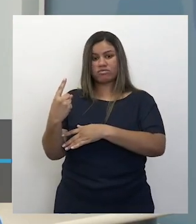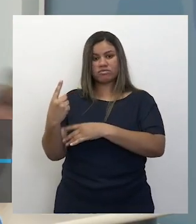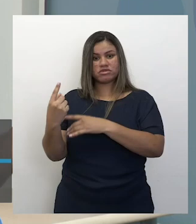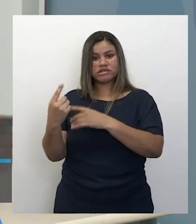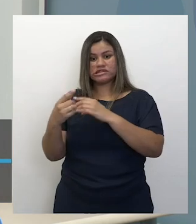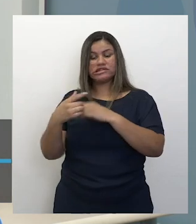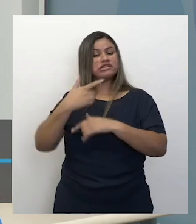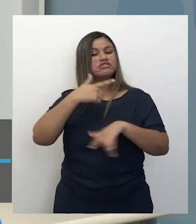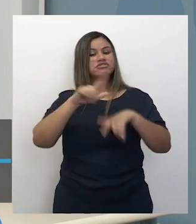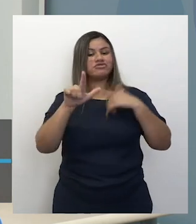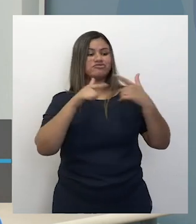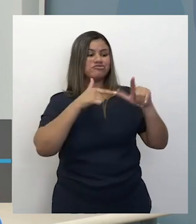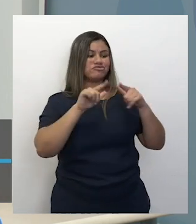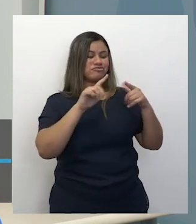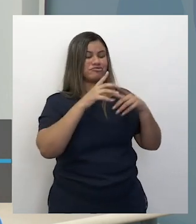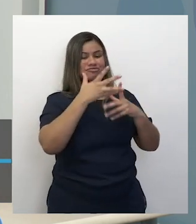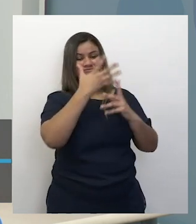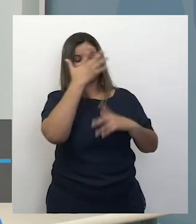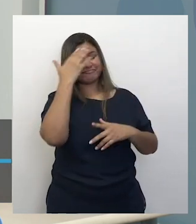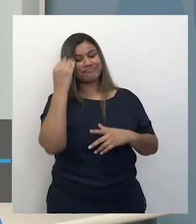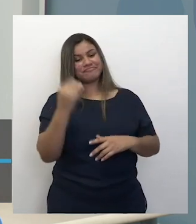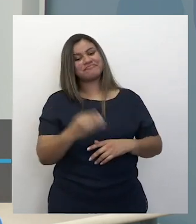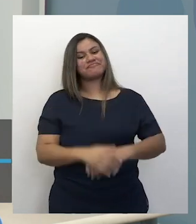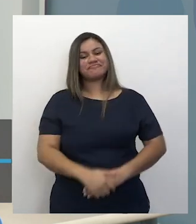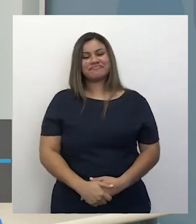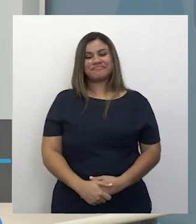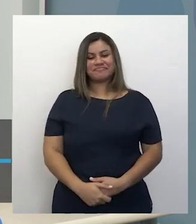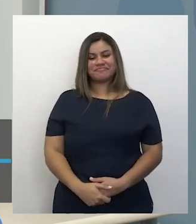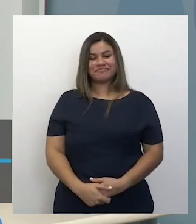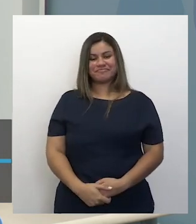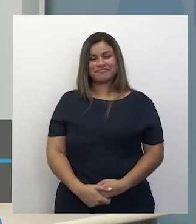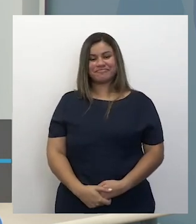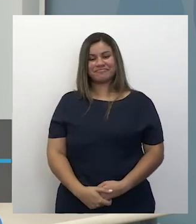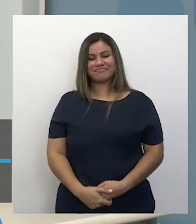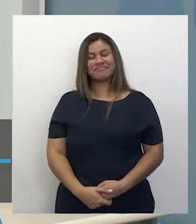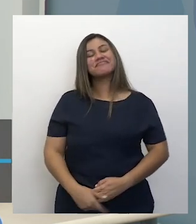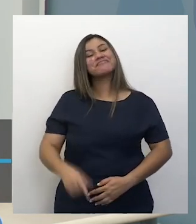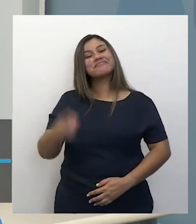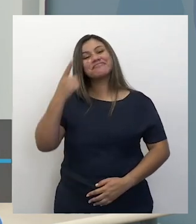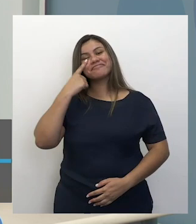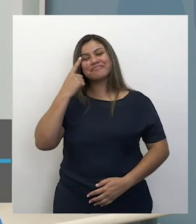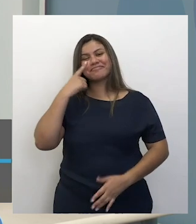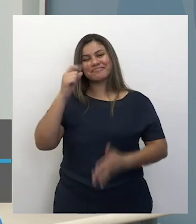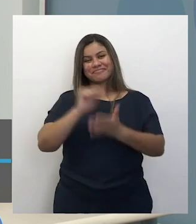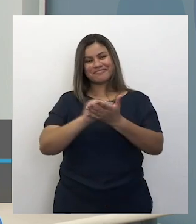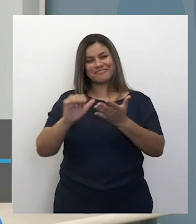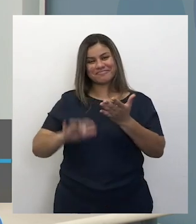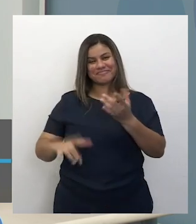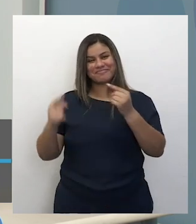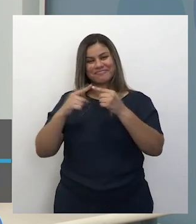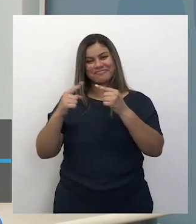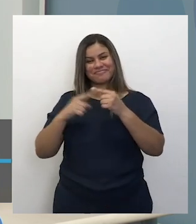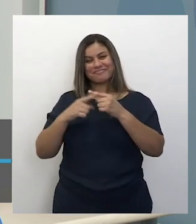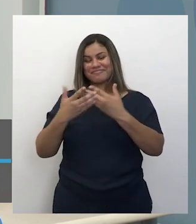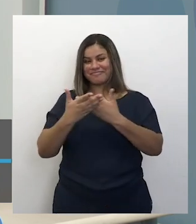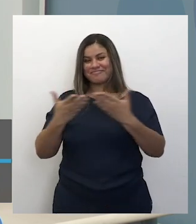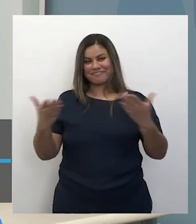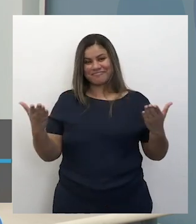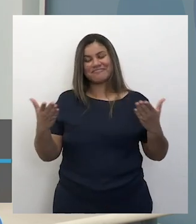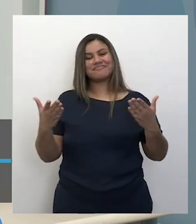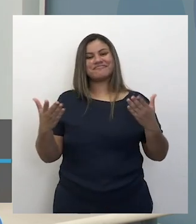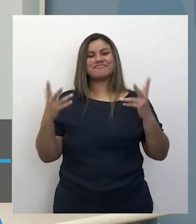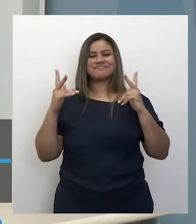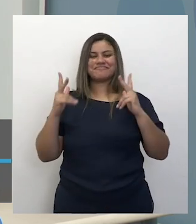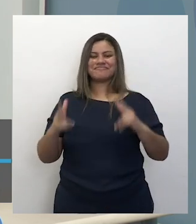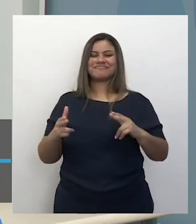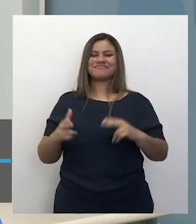gente esquece o que está à nossa volta. Sim. Olha lá, Sim. olha uma atividade para a gente despertar o lado criativo. Eu espero que vocês tenham